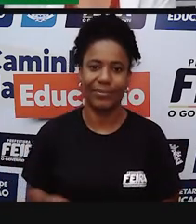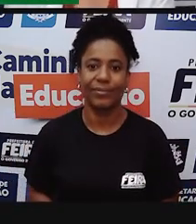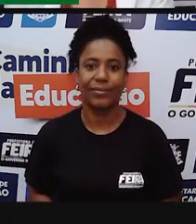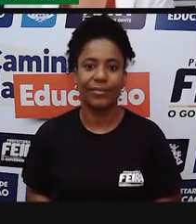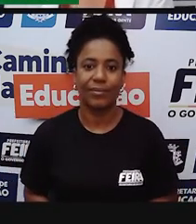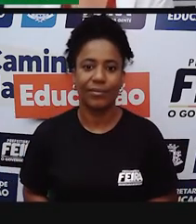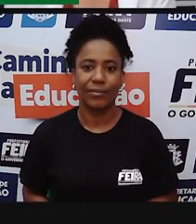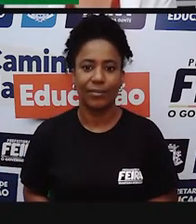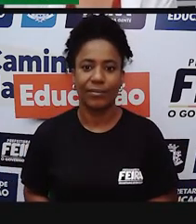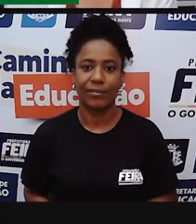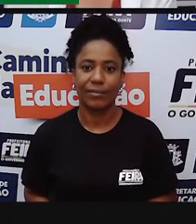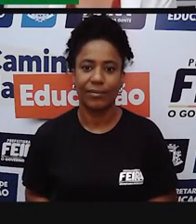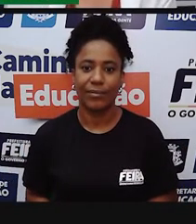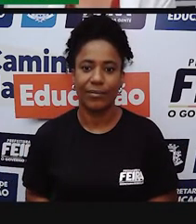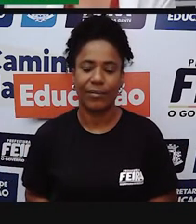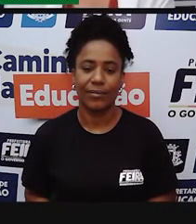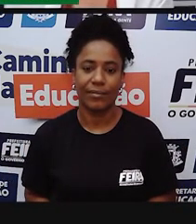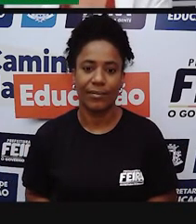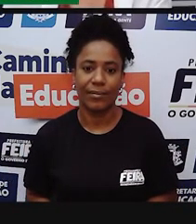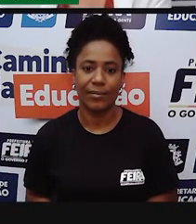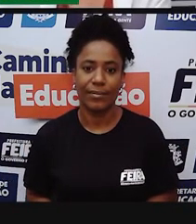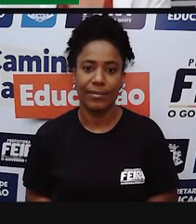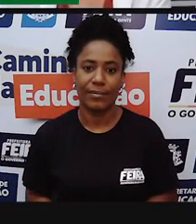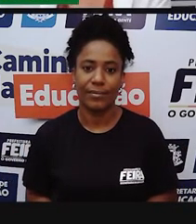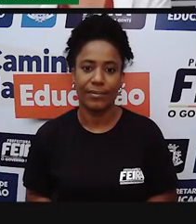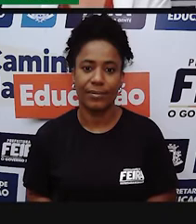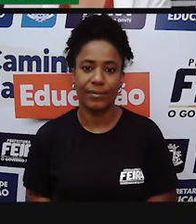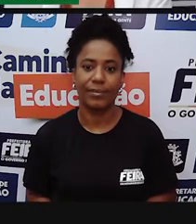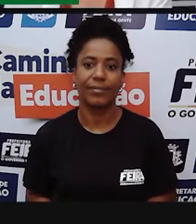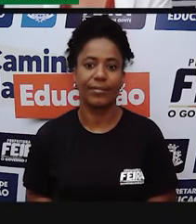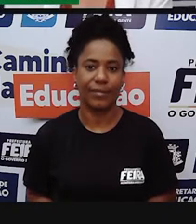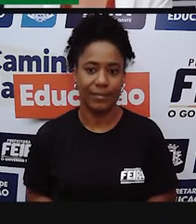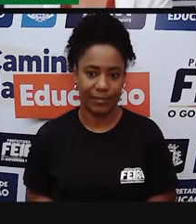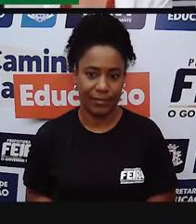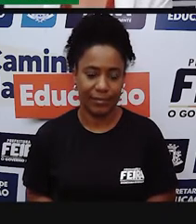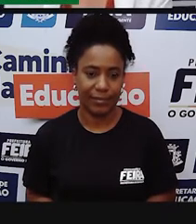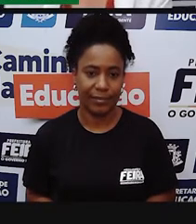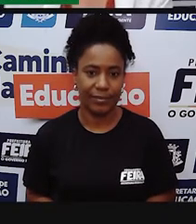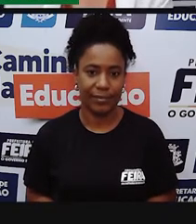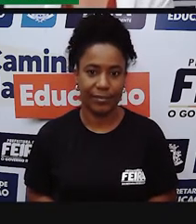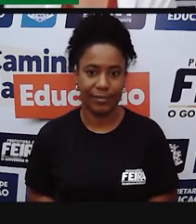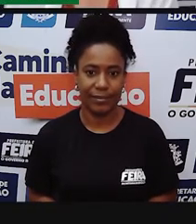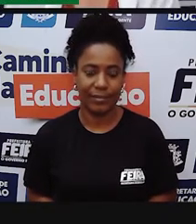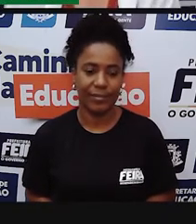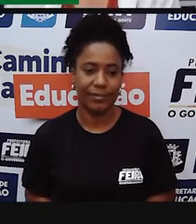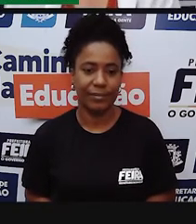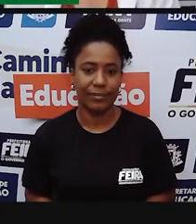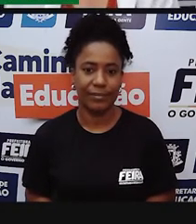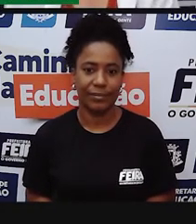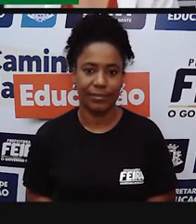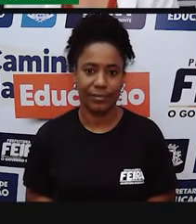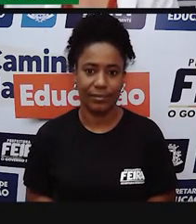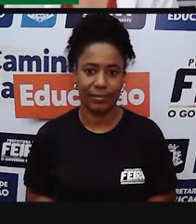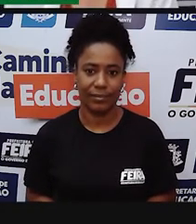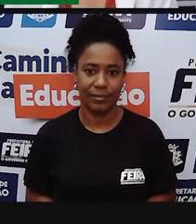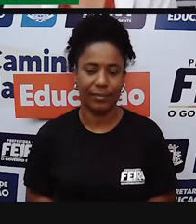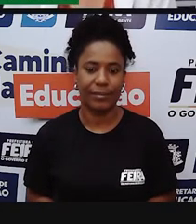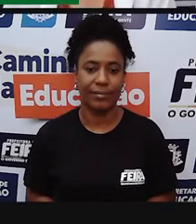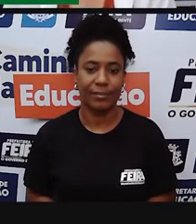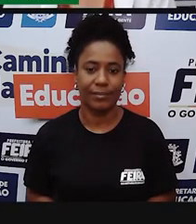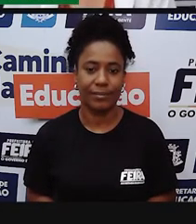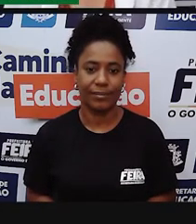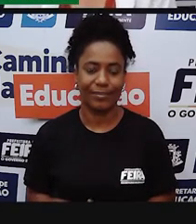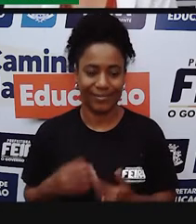cães of Tumblr a family has maior particular Country